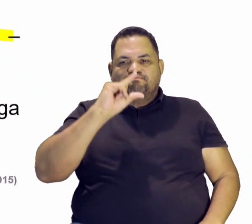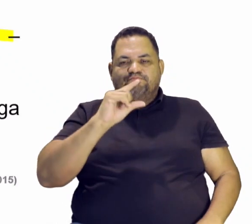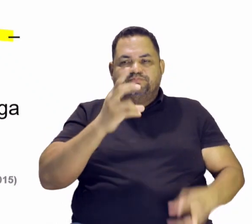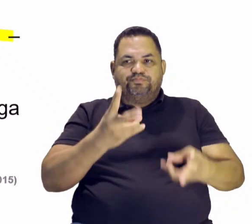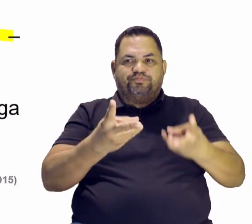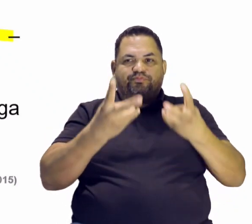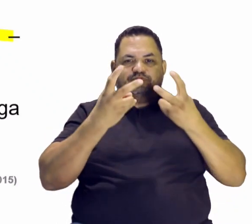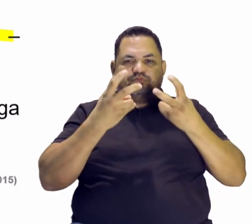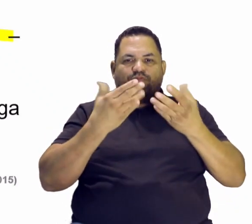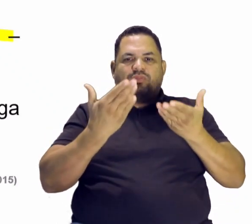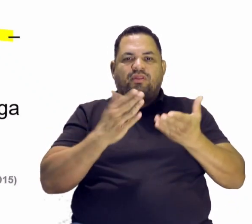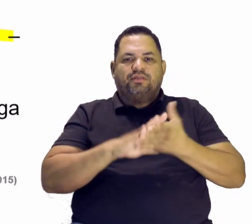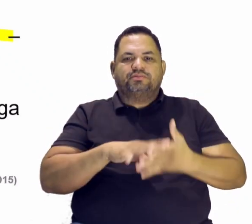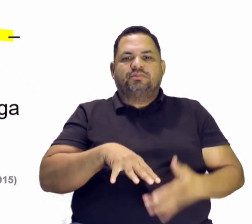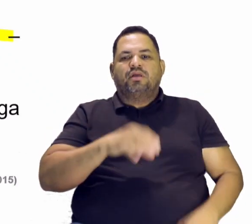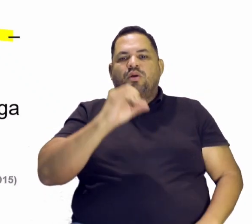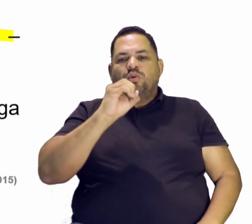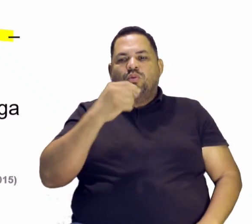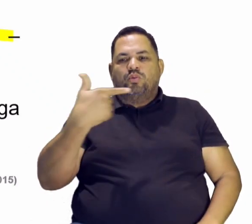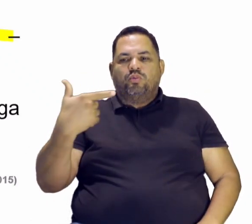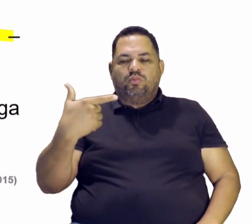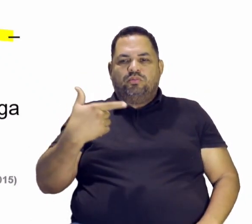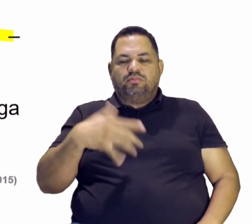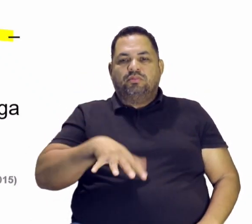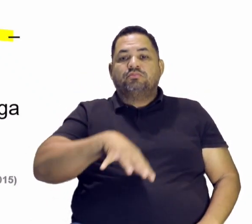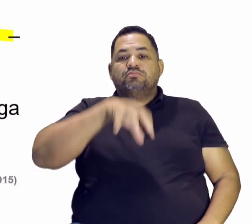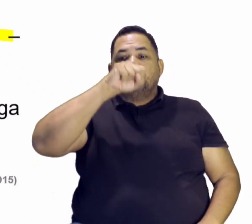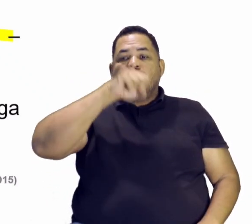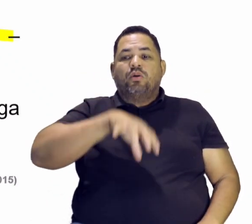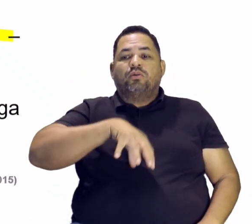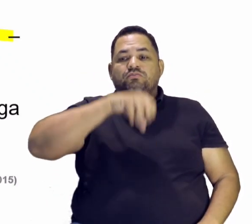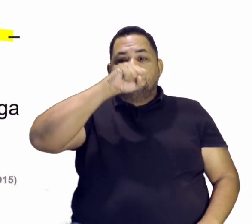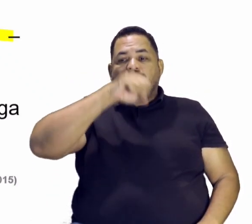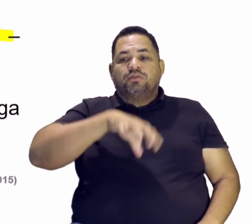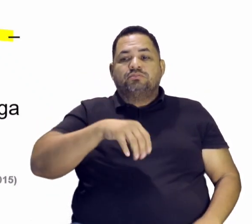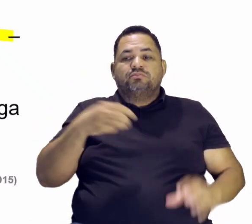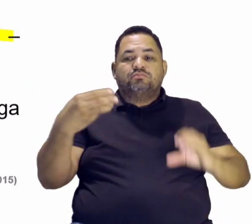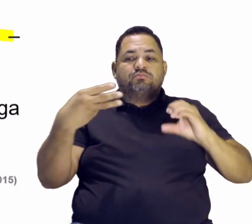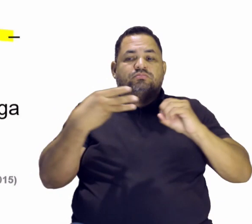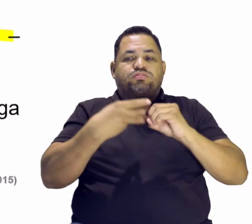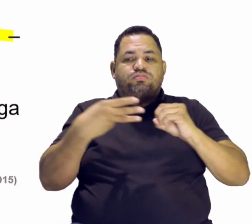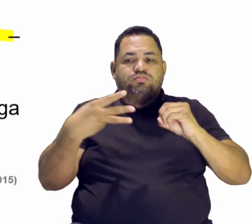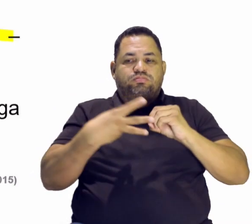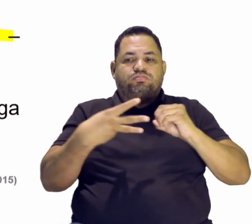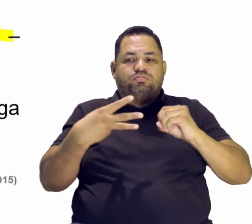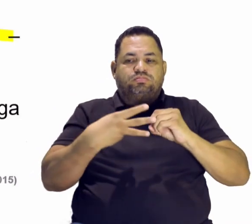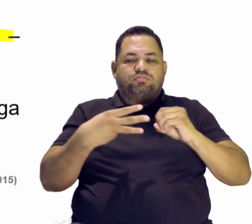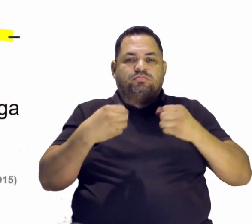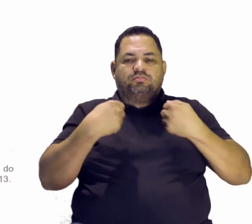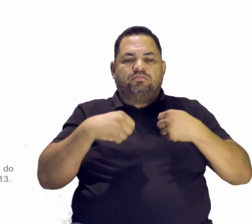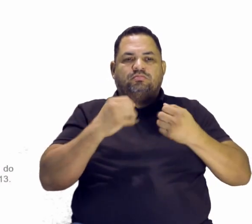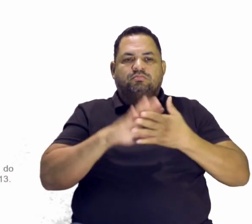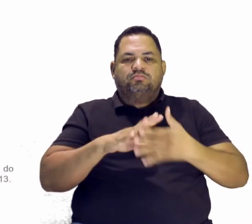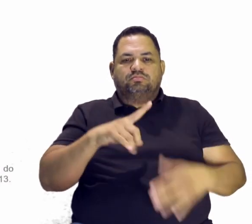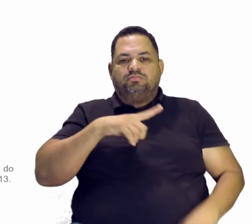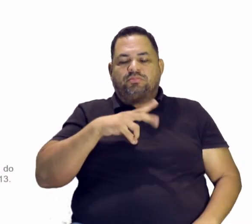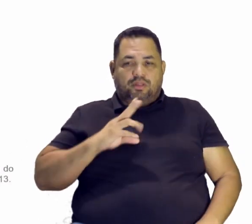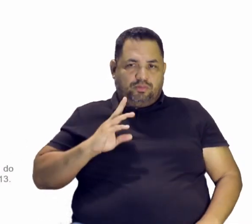de mais oxigênio, de mais ar entrando aí nas suas células, né? Mas ele vai precisar resistir mais por mais